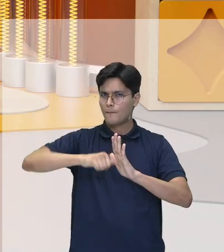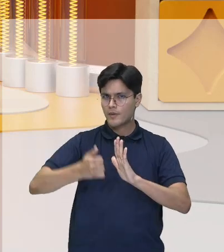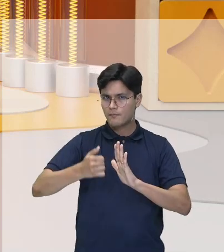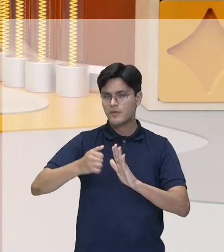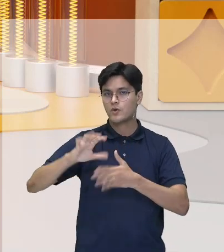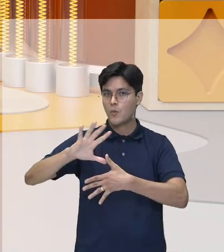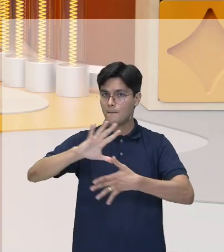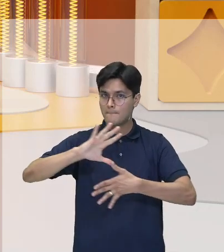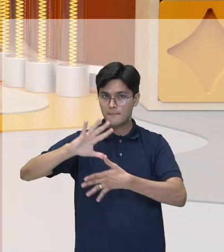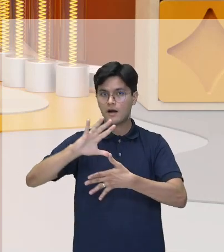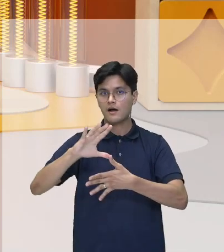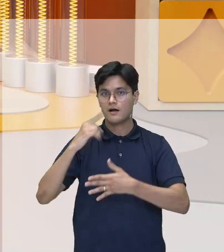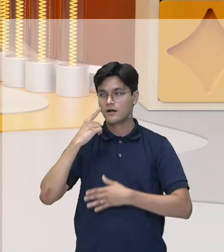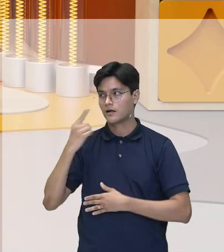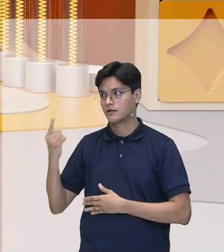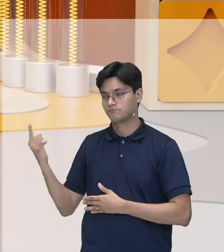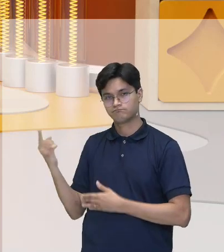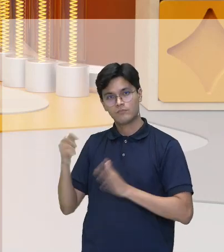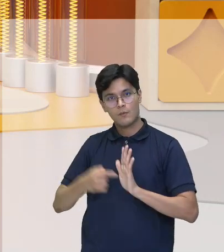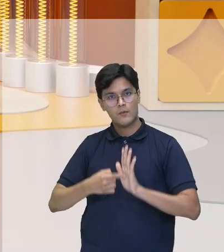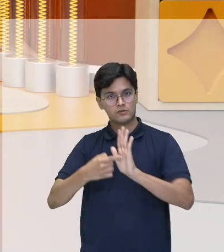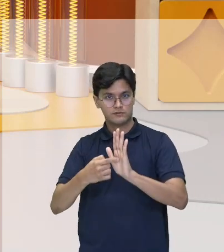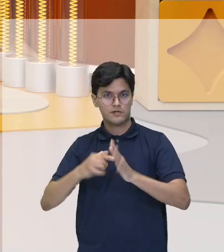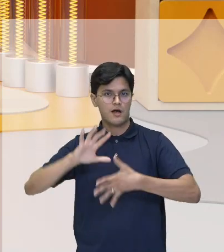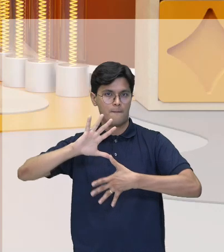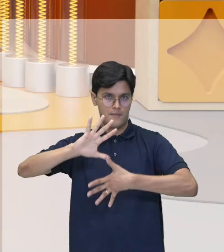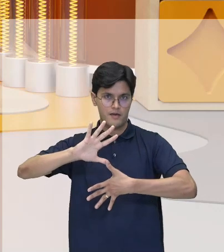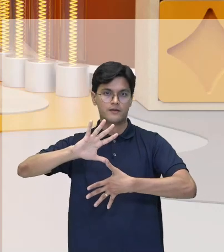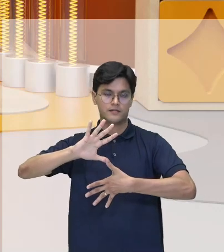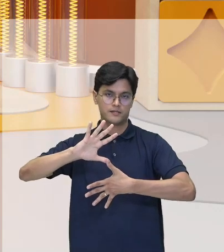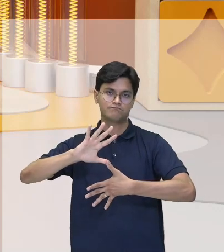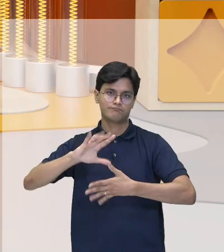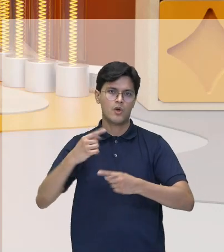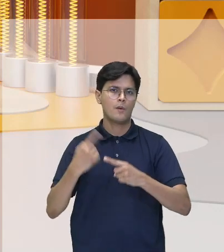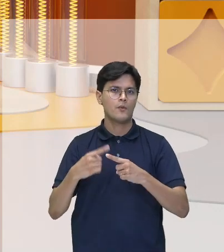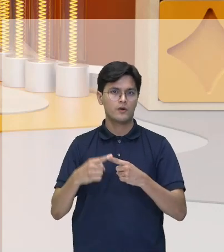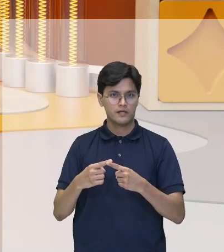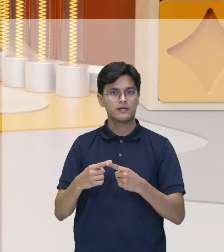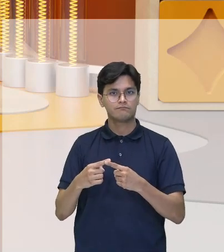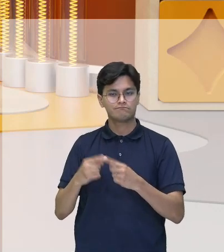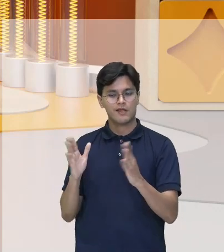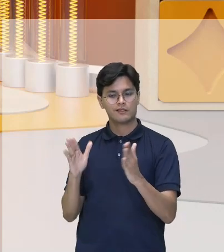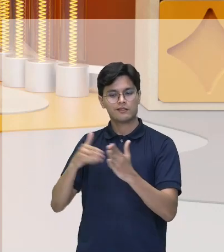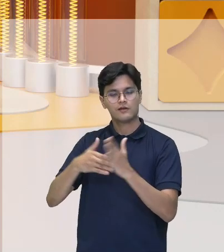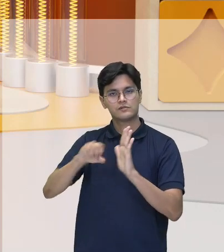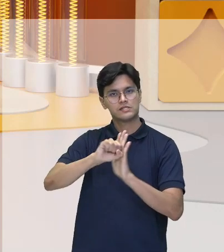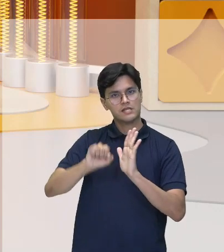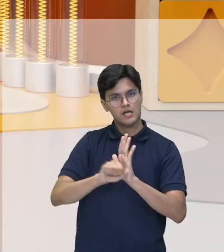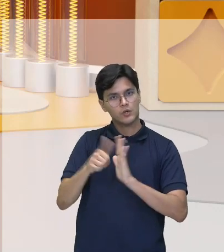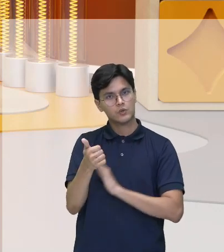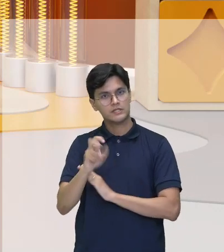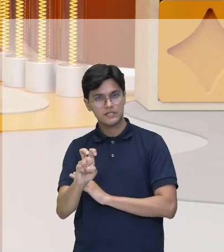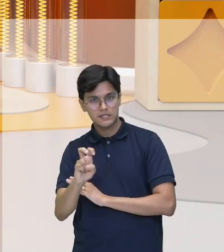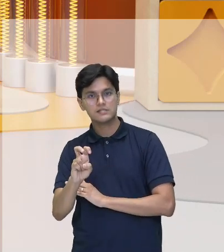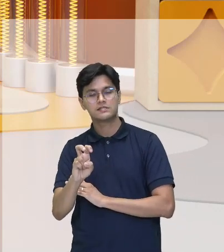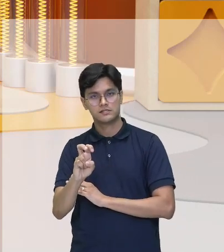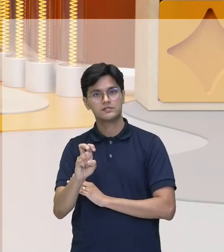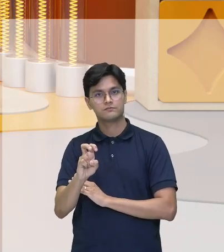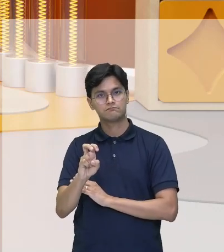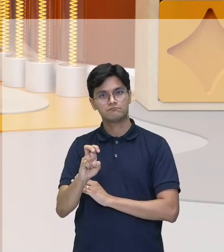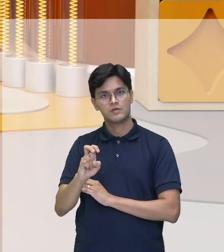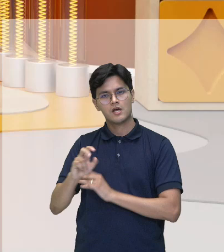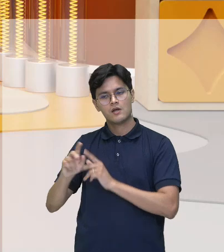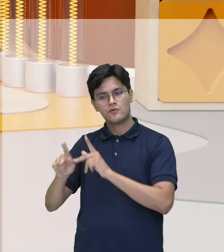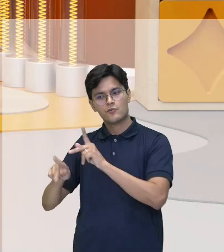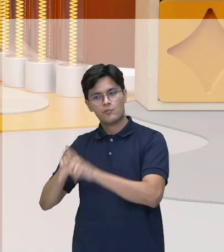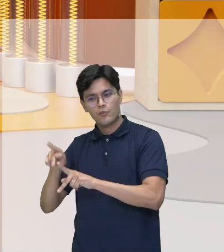burguesia e também para a centralização da monarquia na Europa. E isso vai levar também